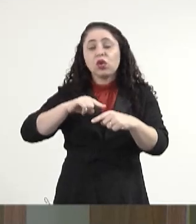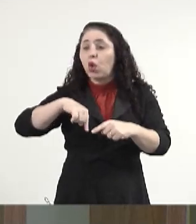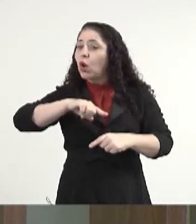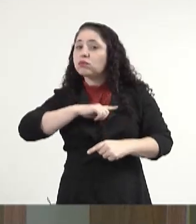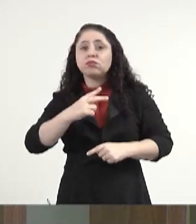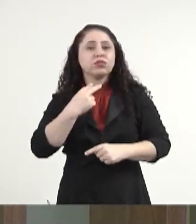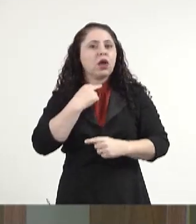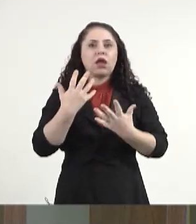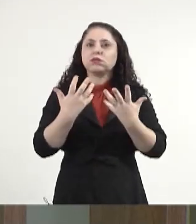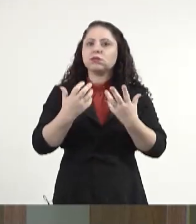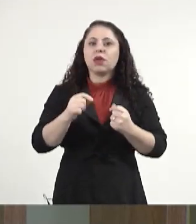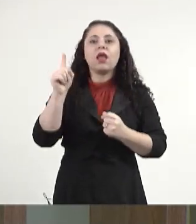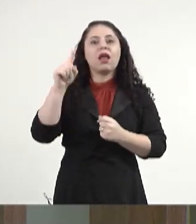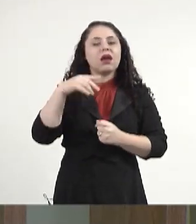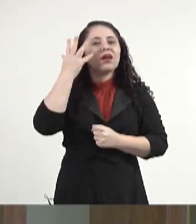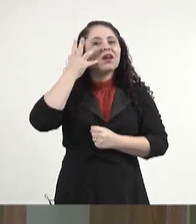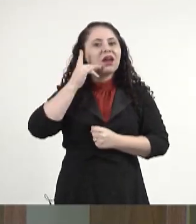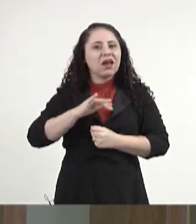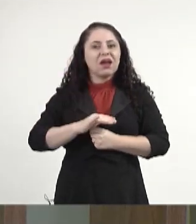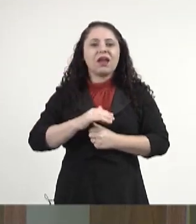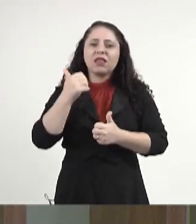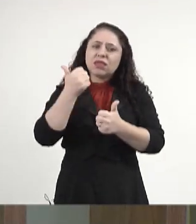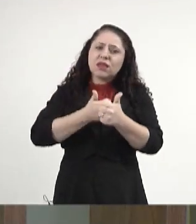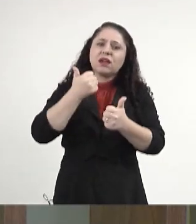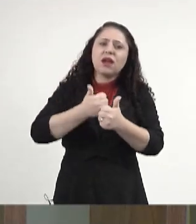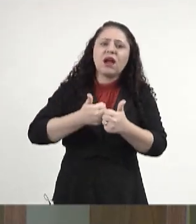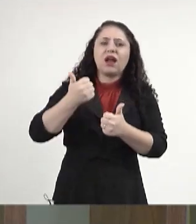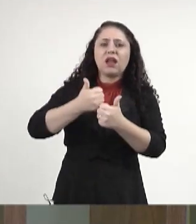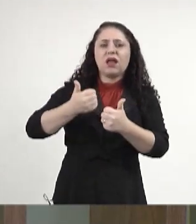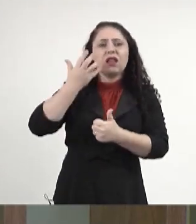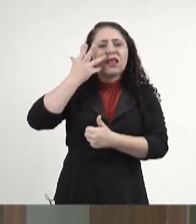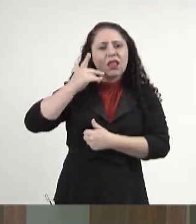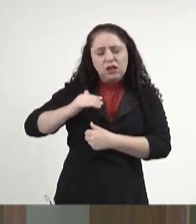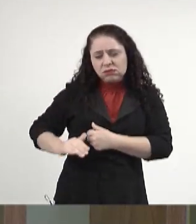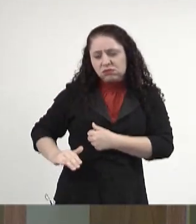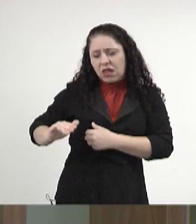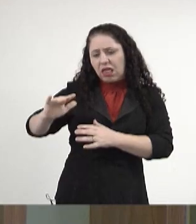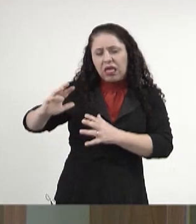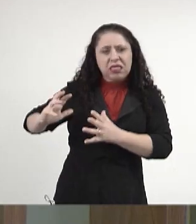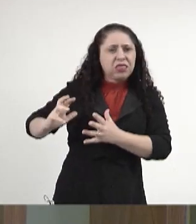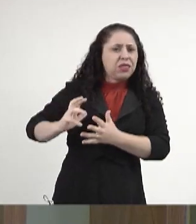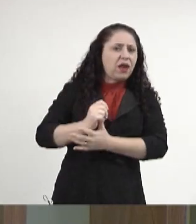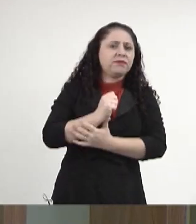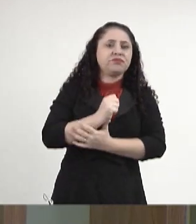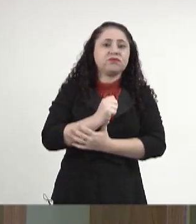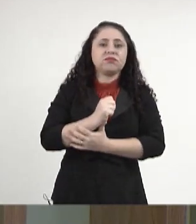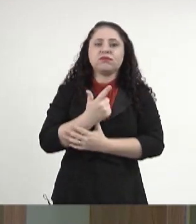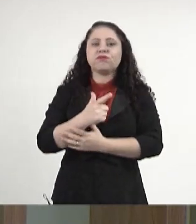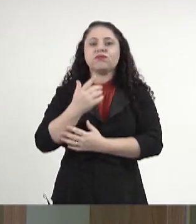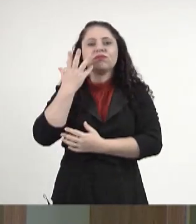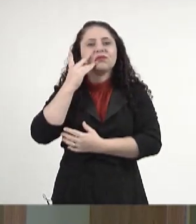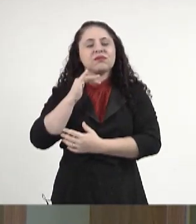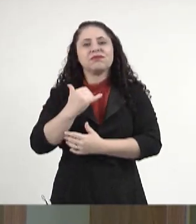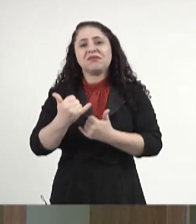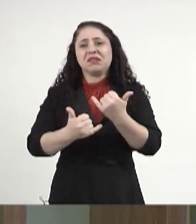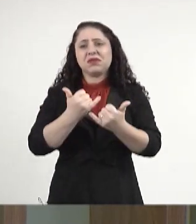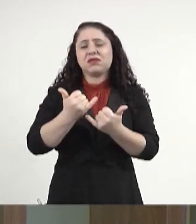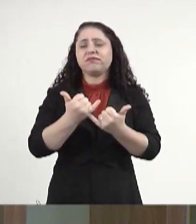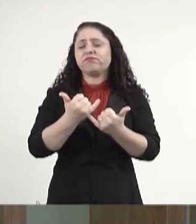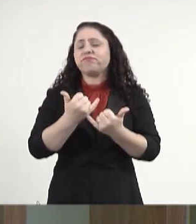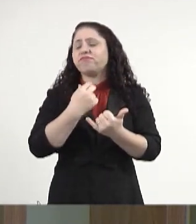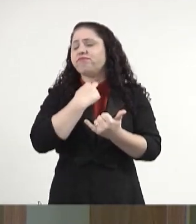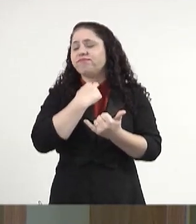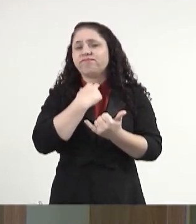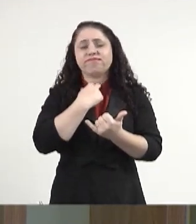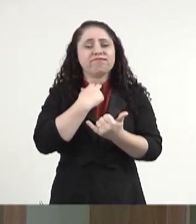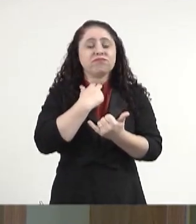não pode admitir. São crianças que estão tendo a infância roubadas, tiradas. E aí a gente vê, portanto, esse aumento,